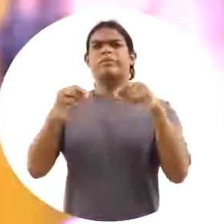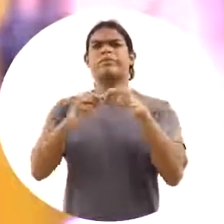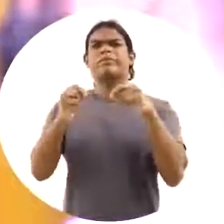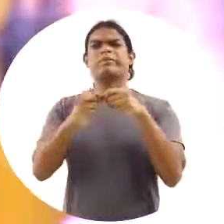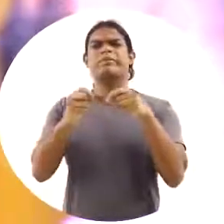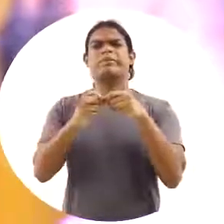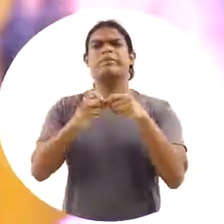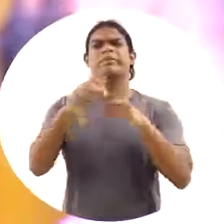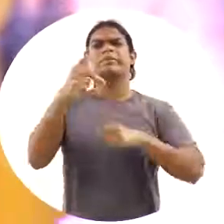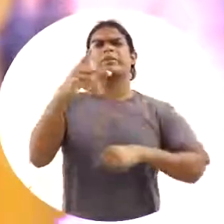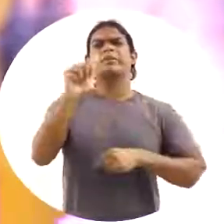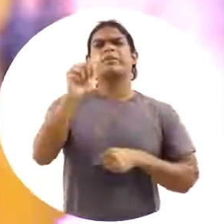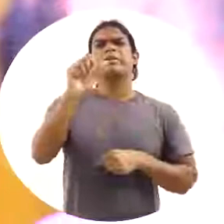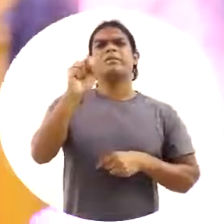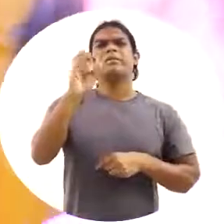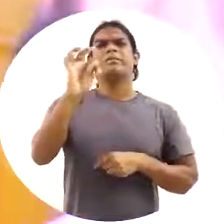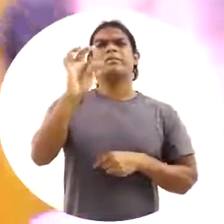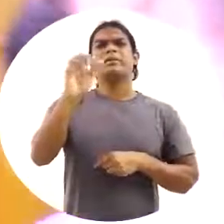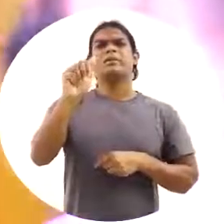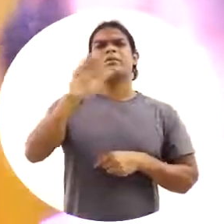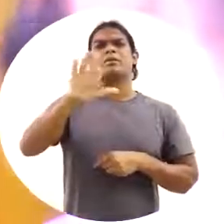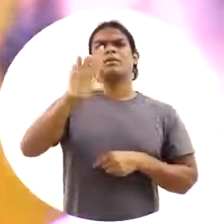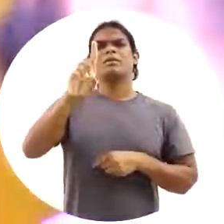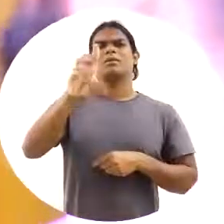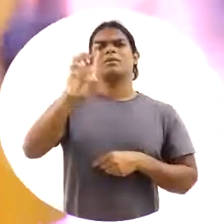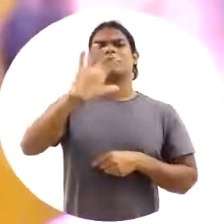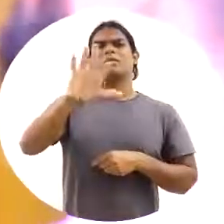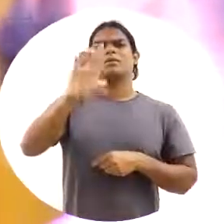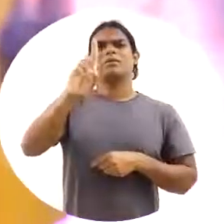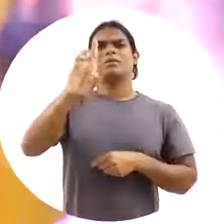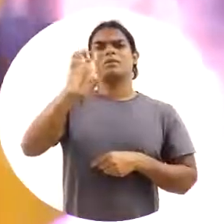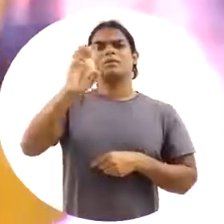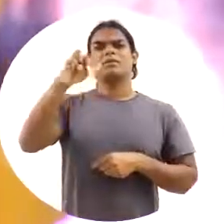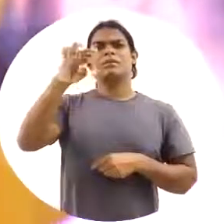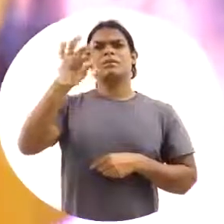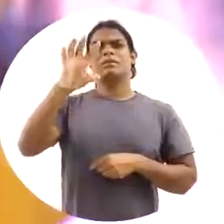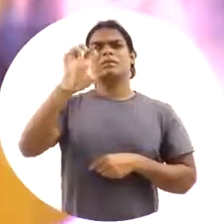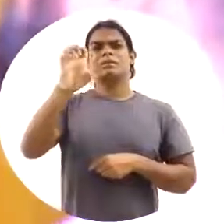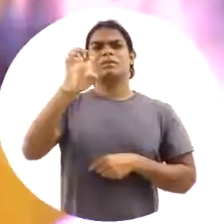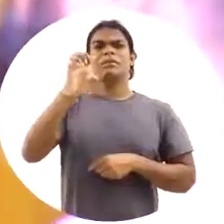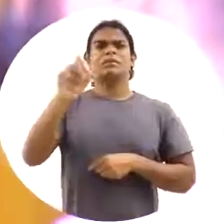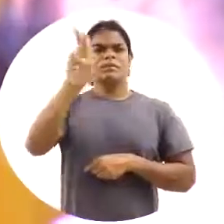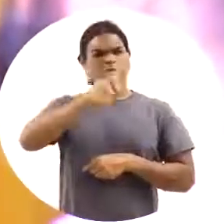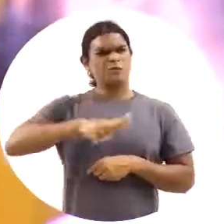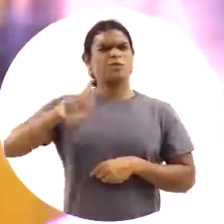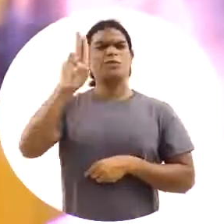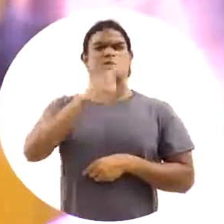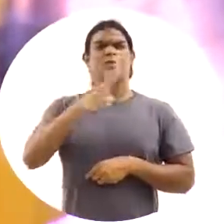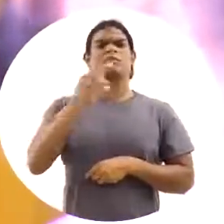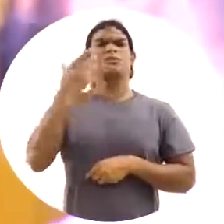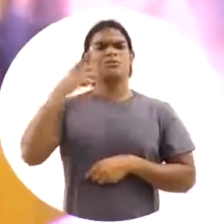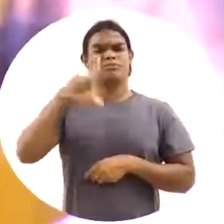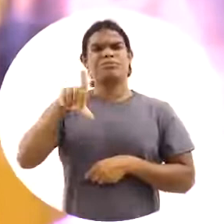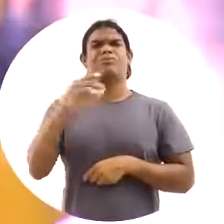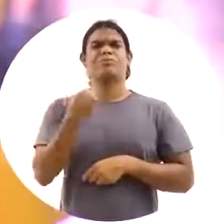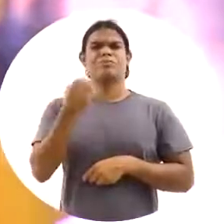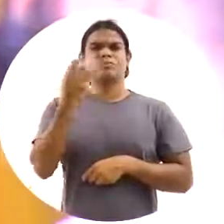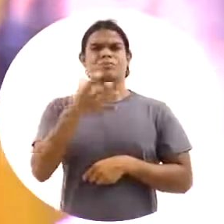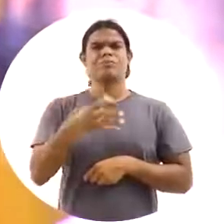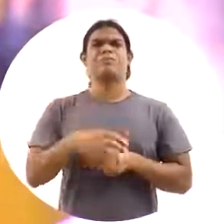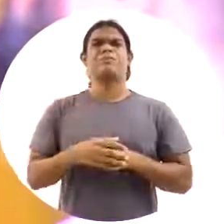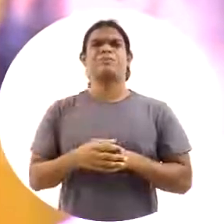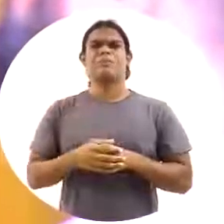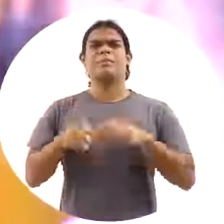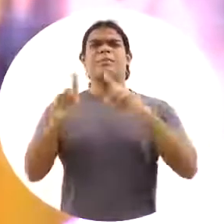feitas com material de pasta de dente, prensado. Prensado. A gente tem experimentado com elas e tem tido êxito nos projetos,